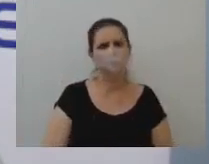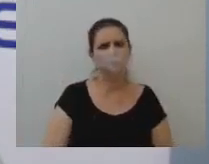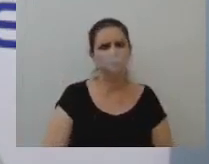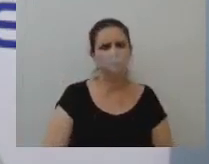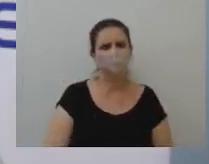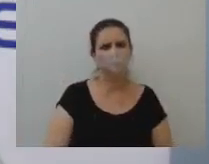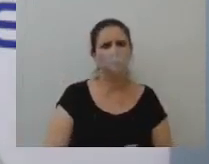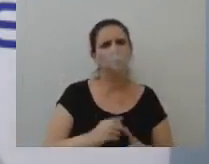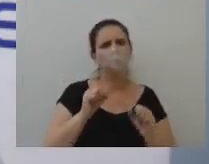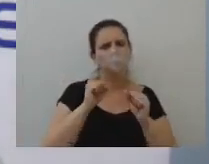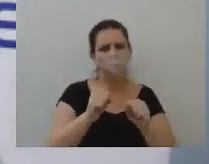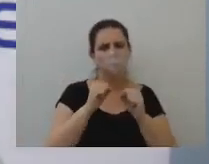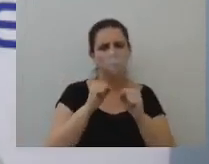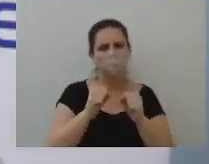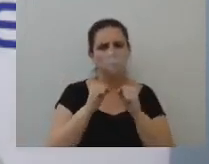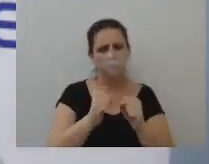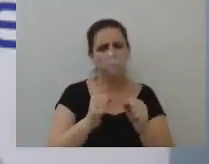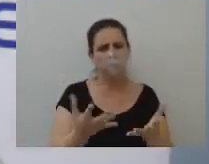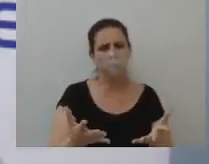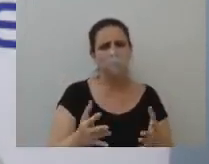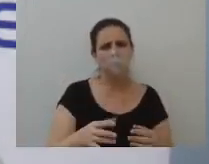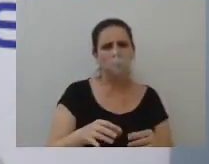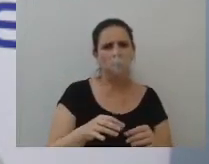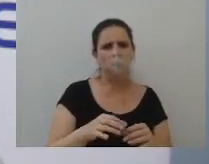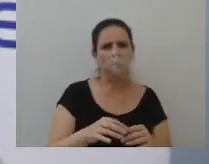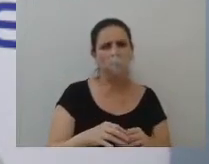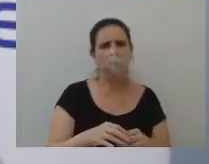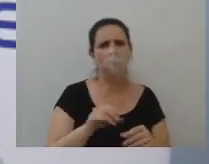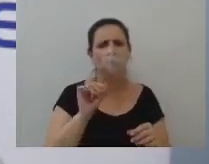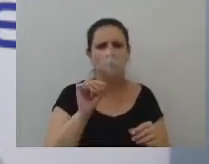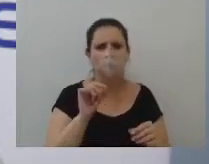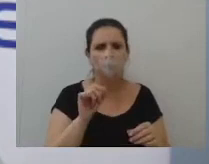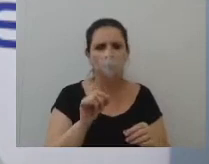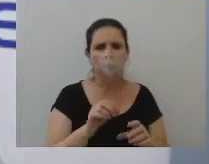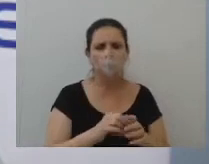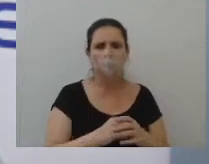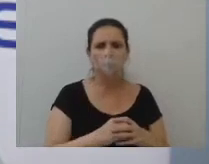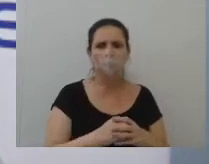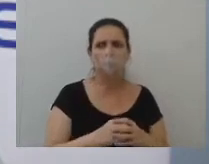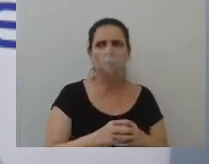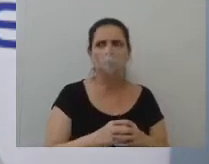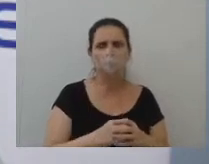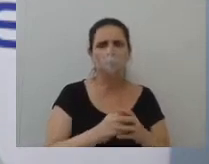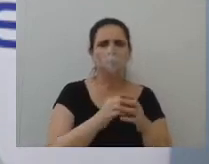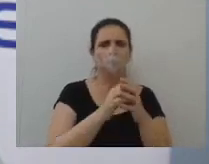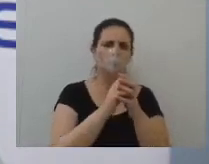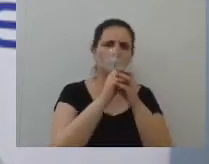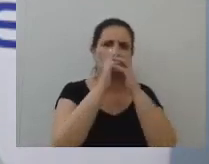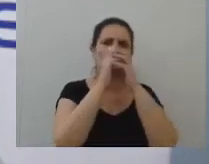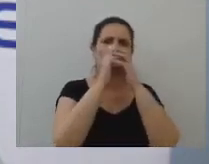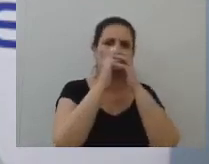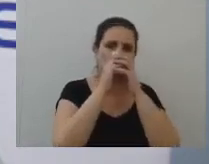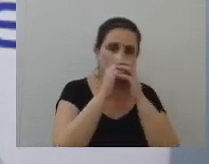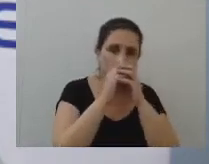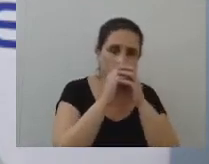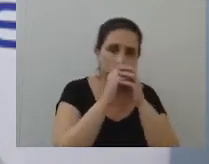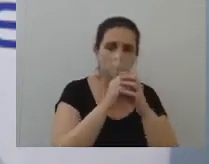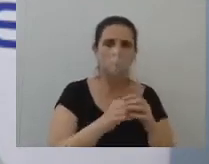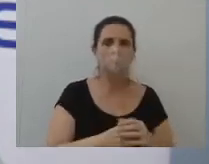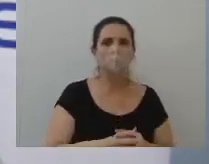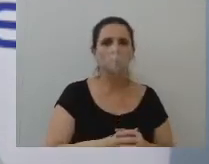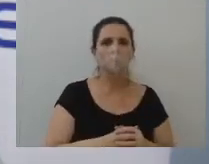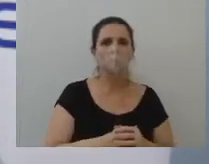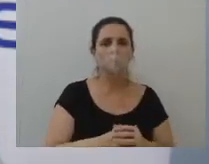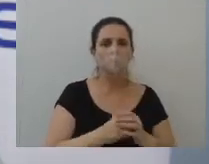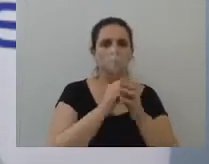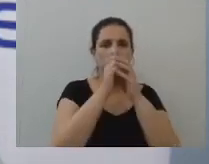poderia provocar essa perturbação nele. Essa perturbação eu posso fazer pela minha boca. E aí eu sopraria